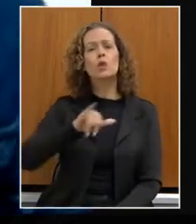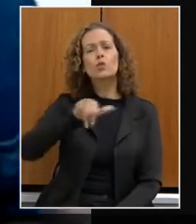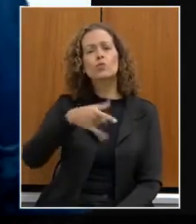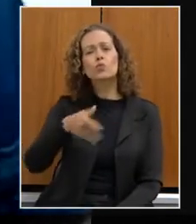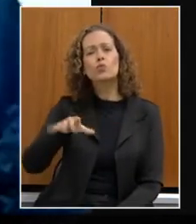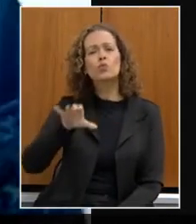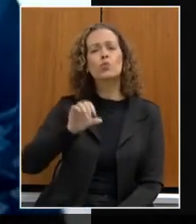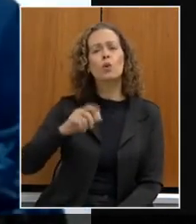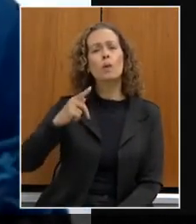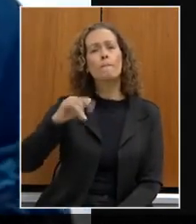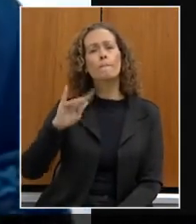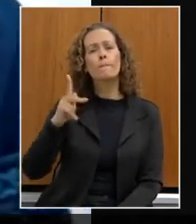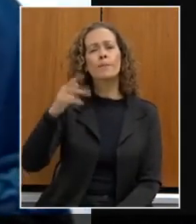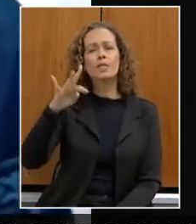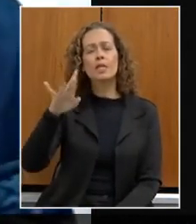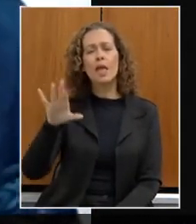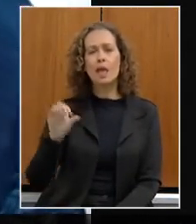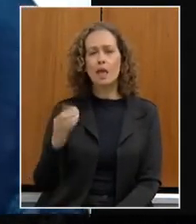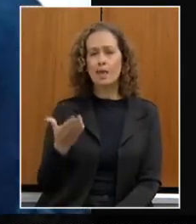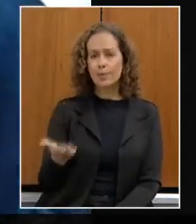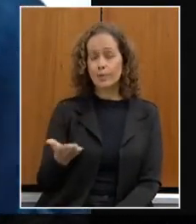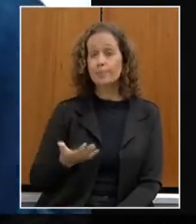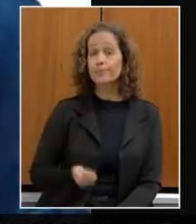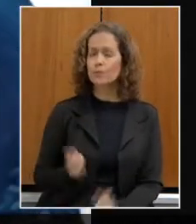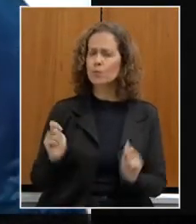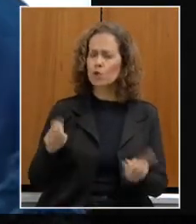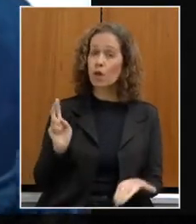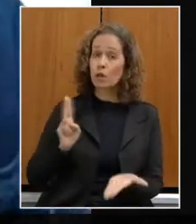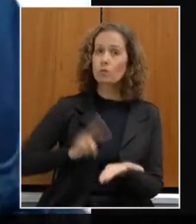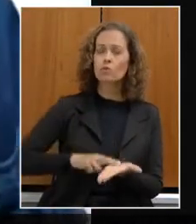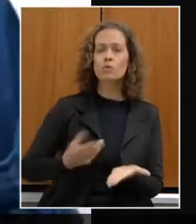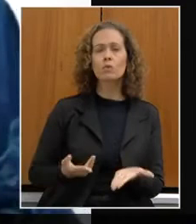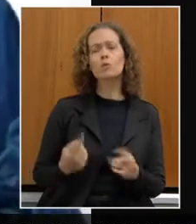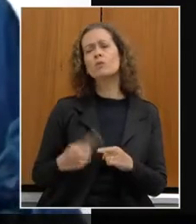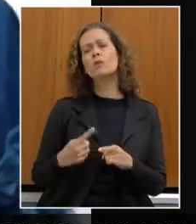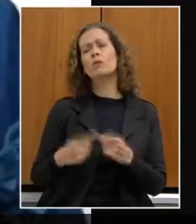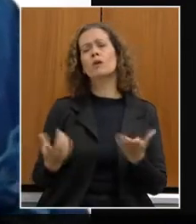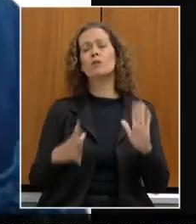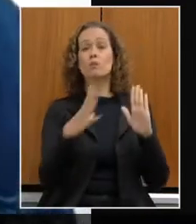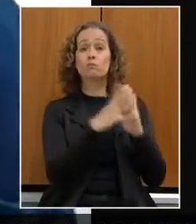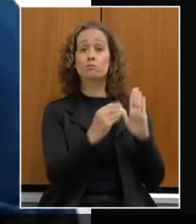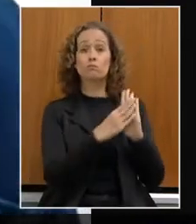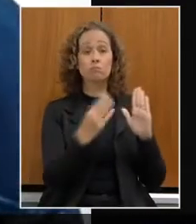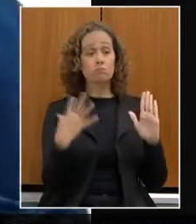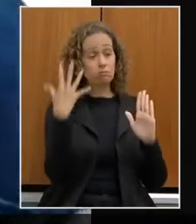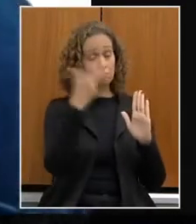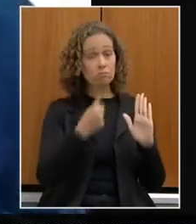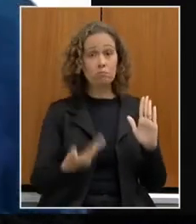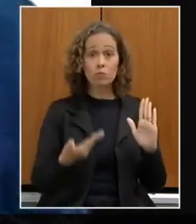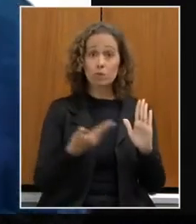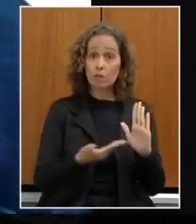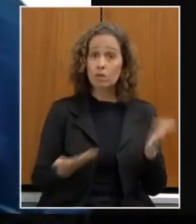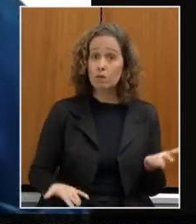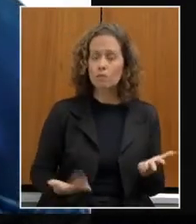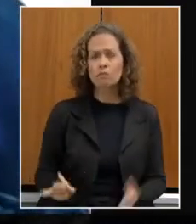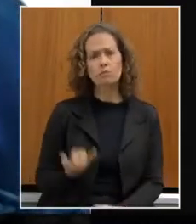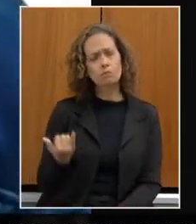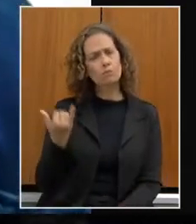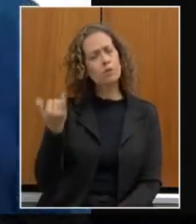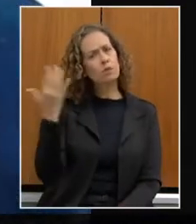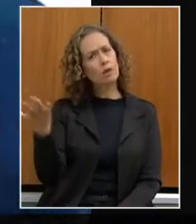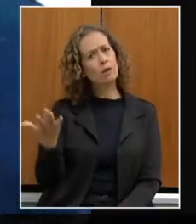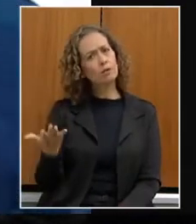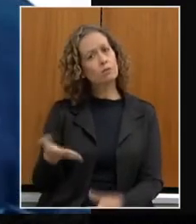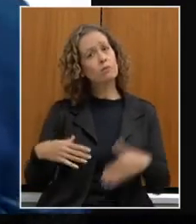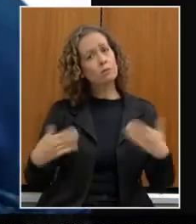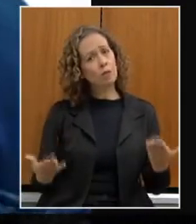diversos setores poderia assumir já que ele acha que o modelo OS é tão bonito tão importante tão